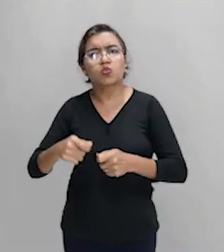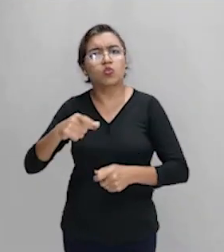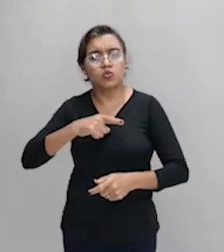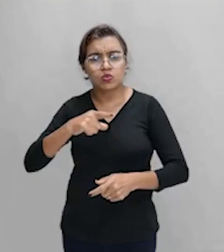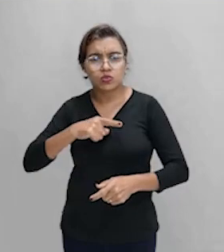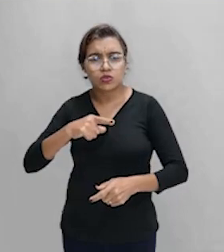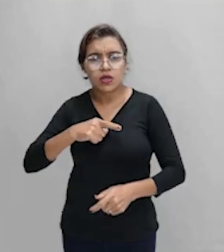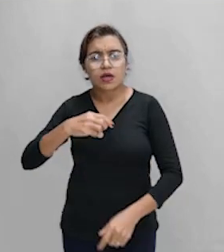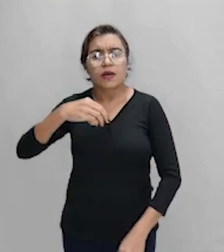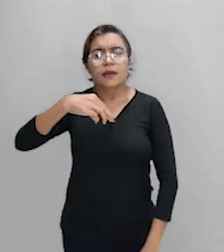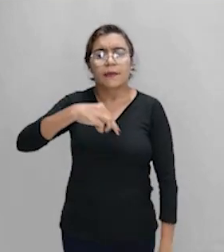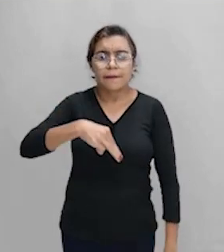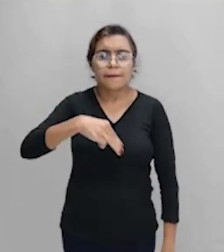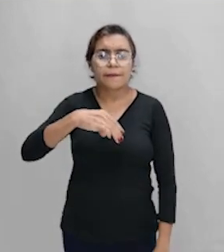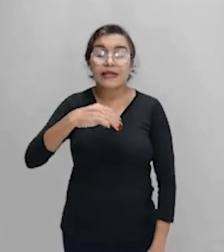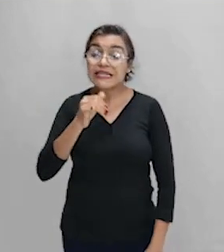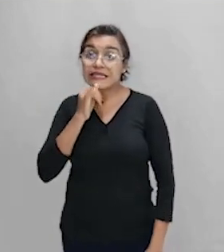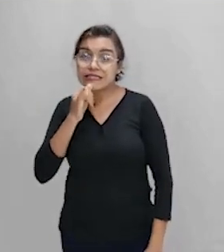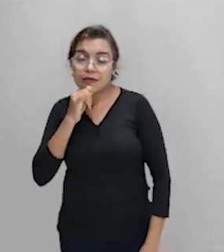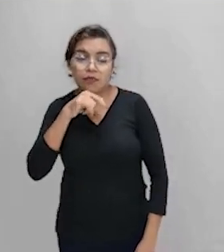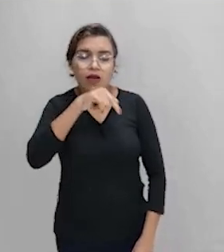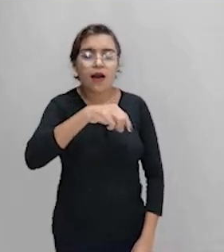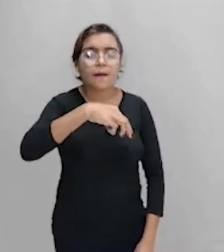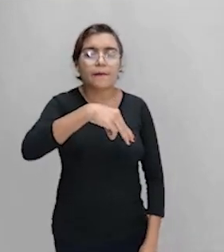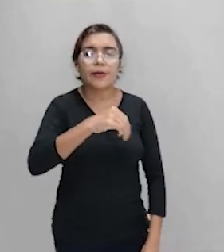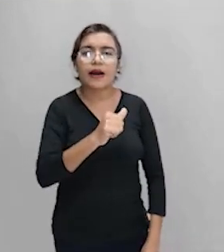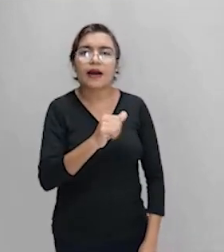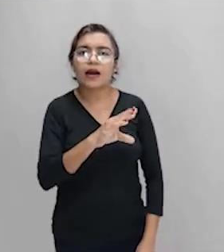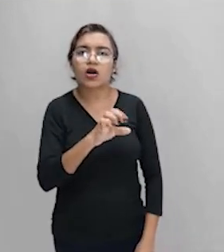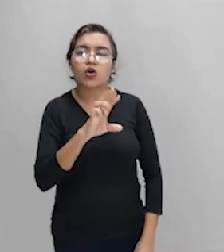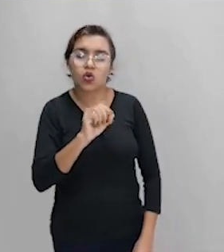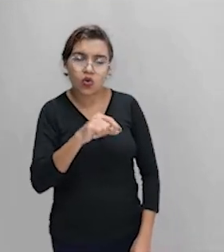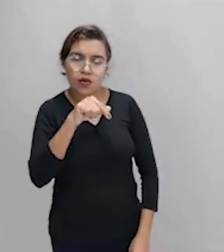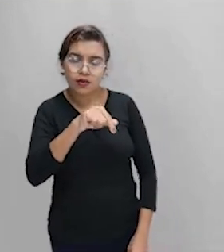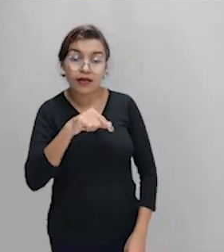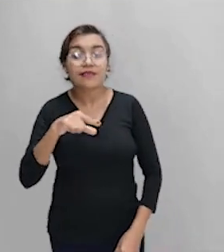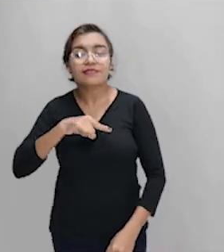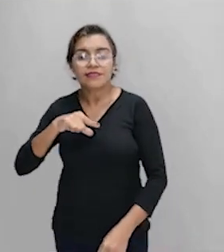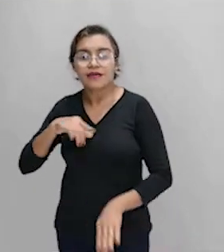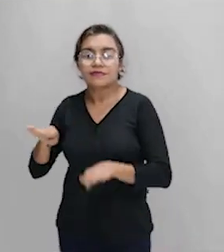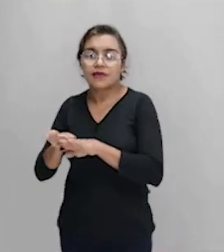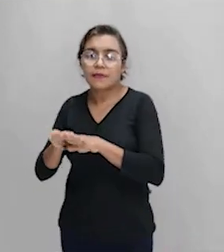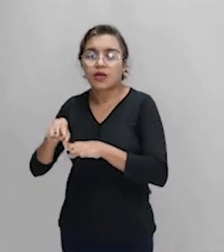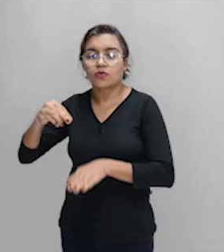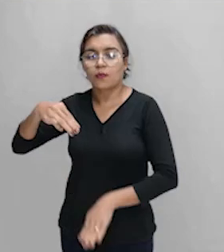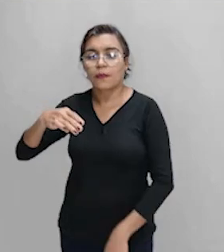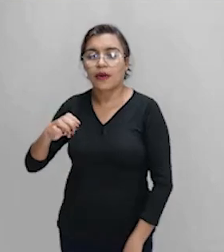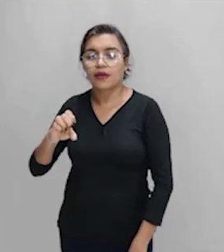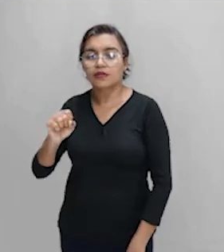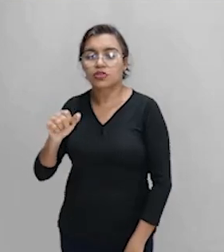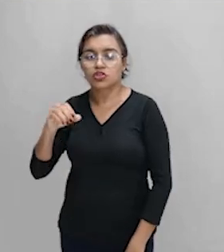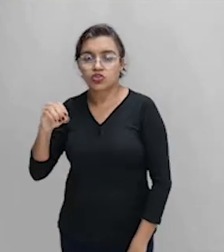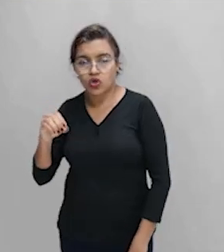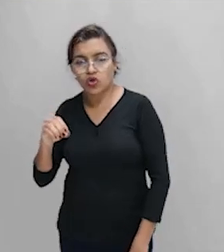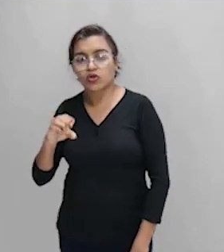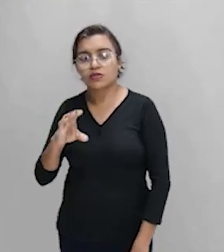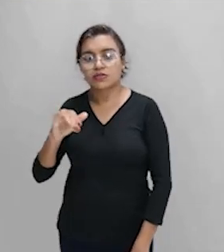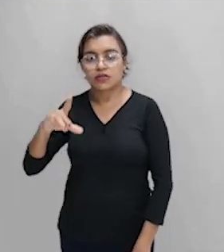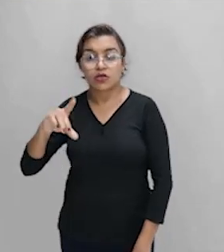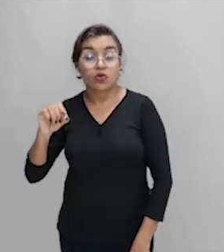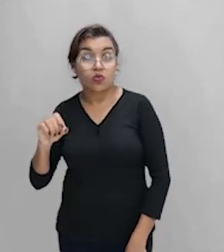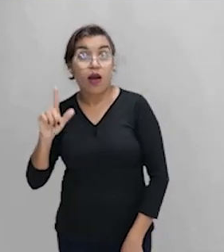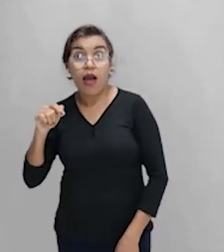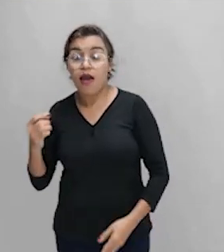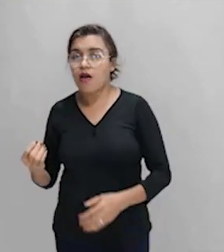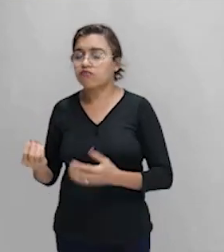mesociclo. Vai existir no microciclo também. O cuidado é grande em relação ao